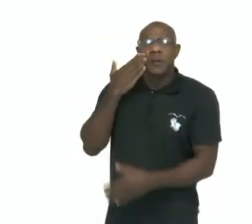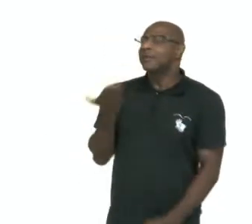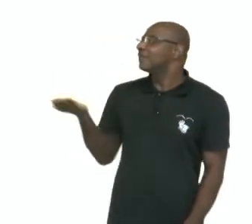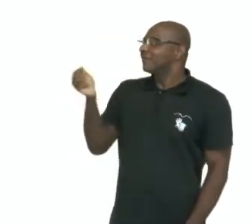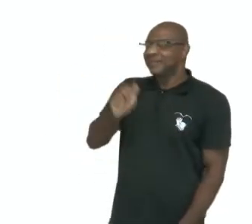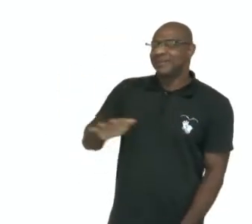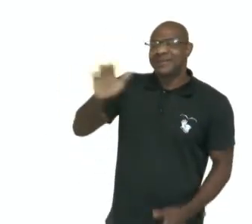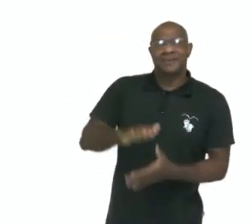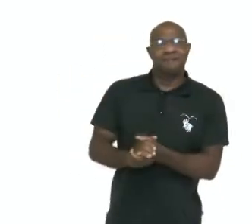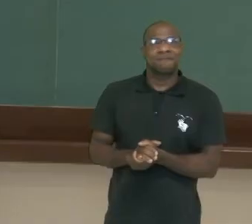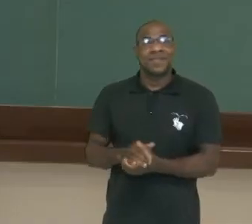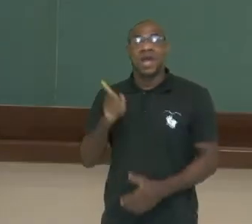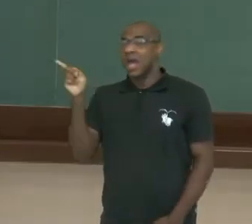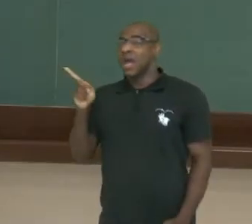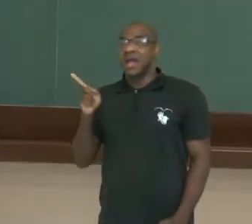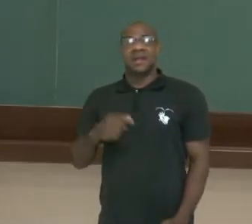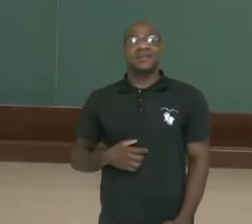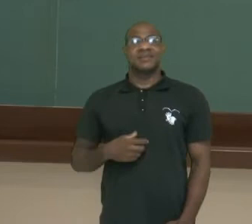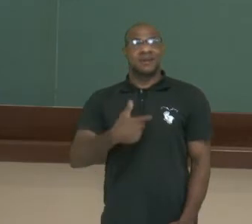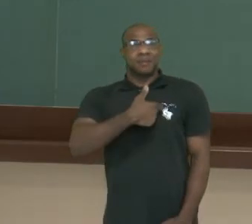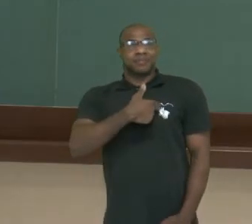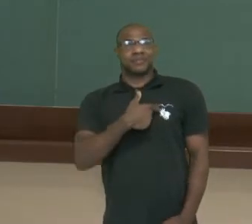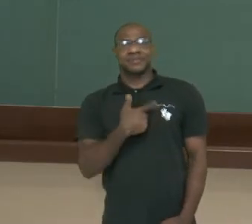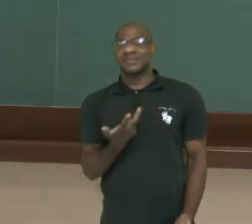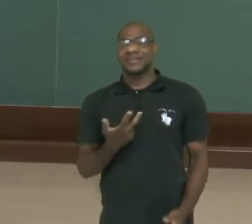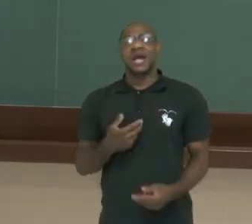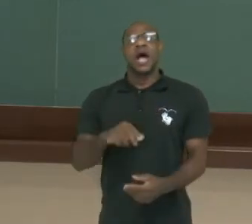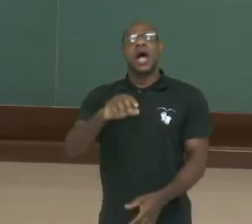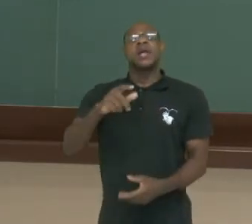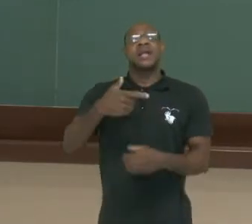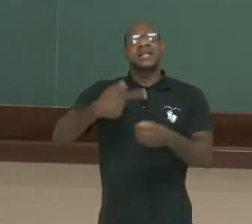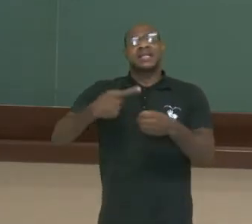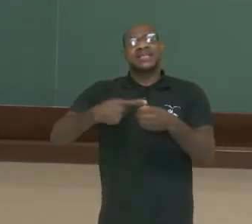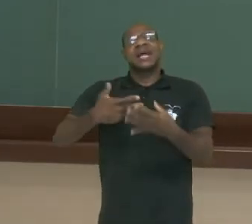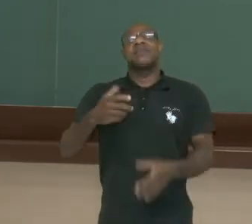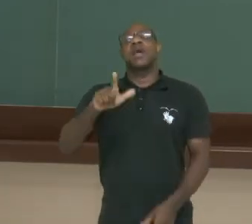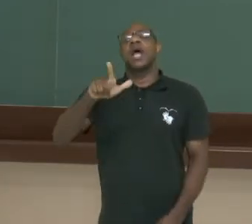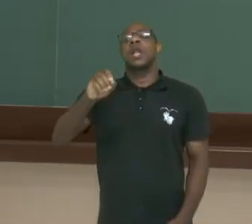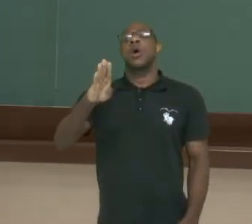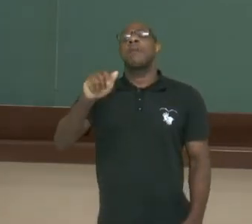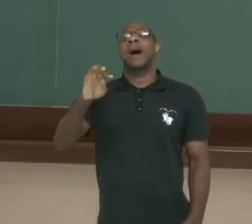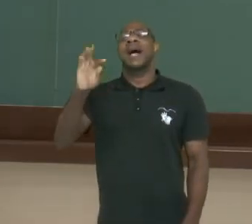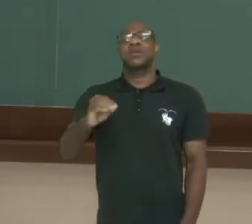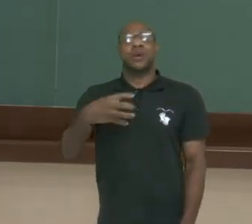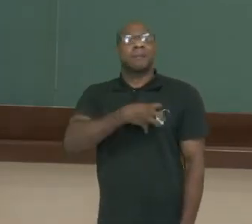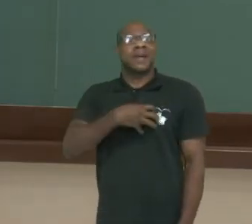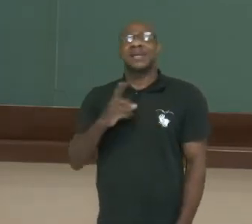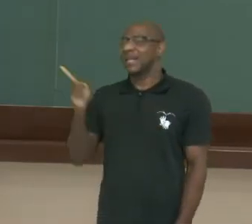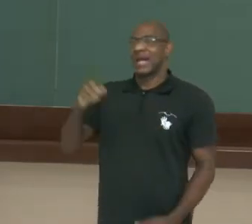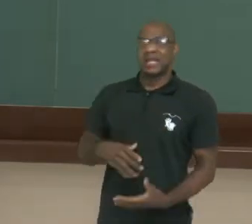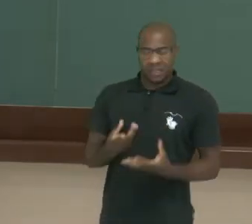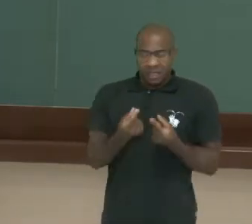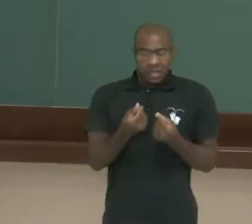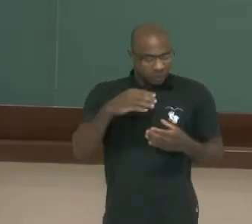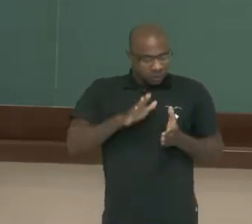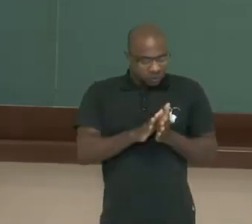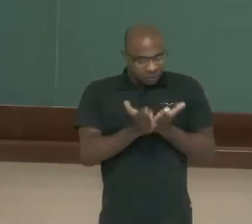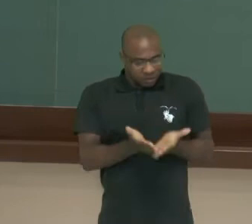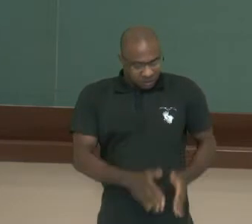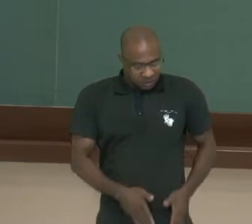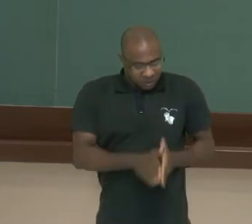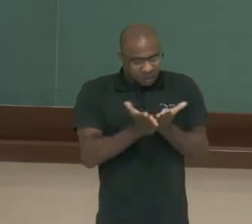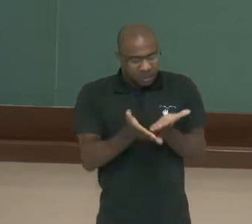imagem. Getúlio Vargas visitando a cidade de Lobato, na Bahia, onde ele tira do bolso